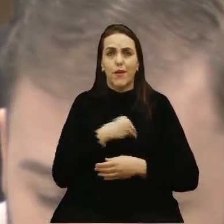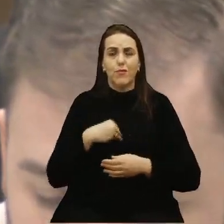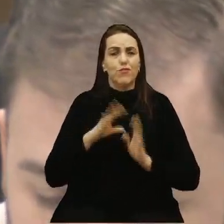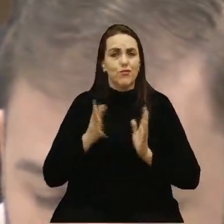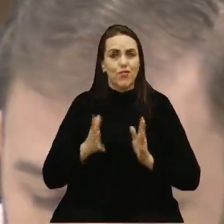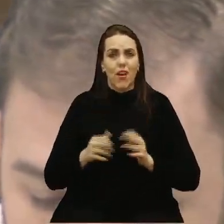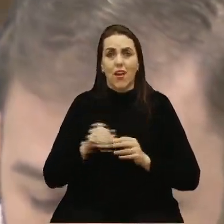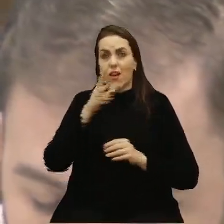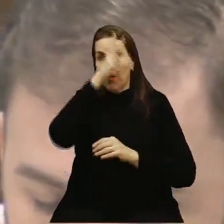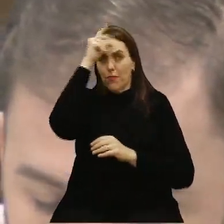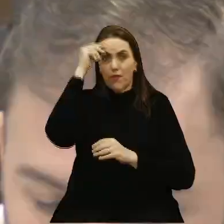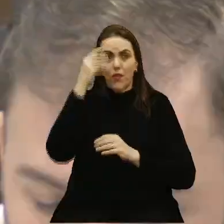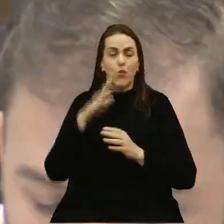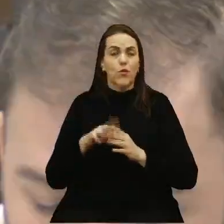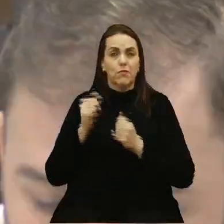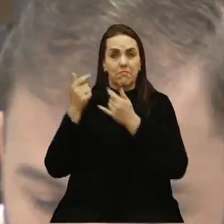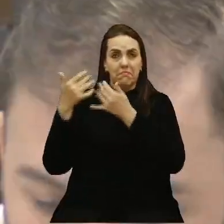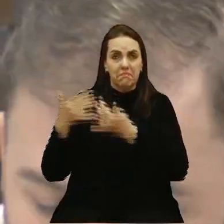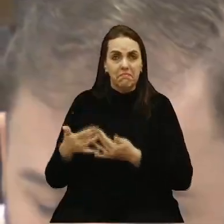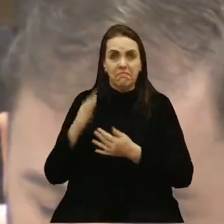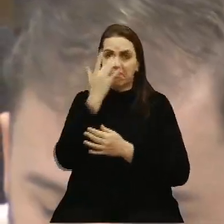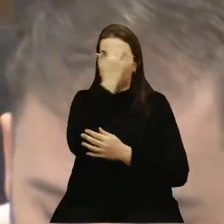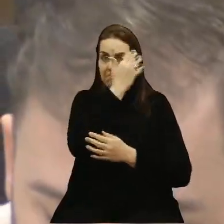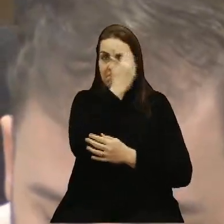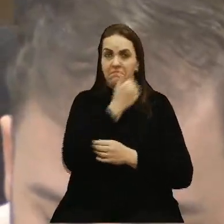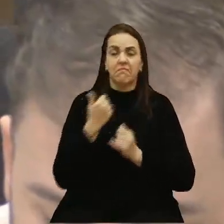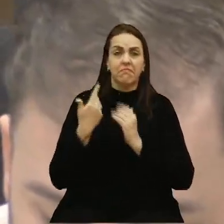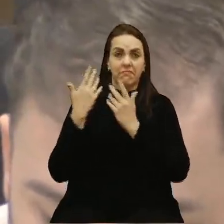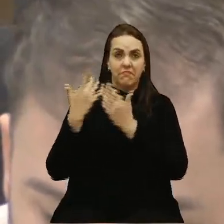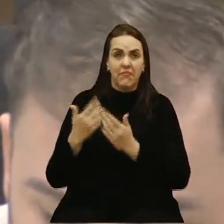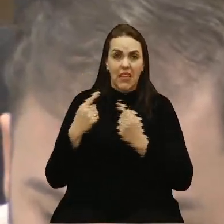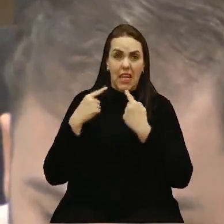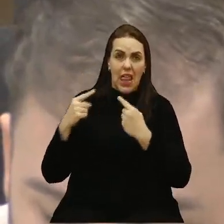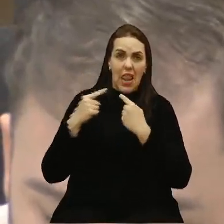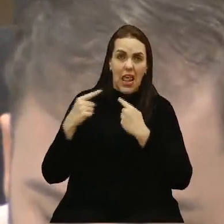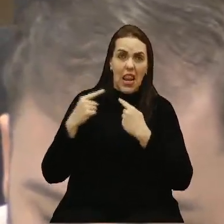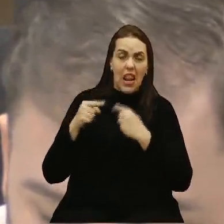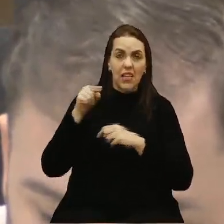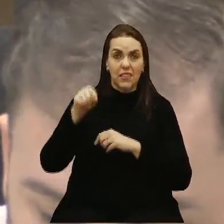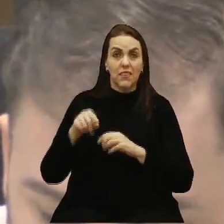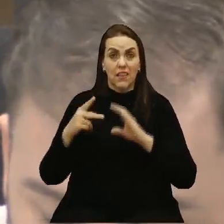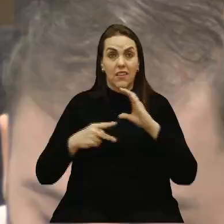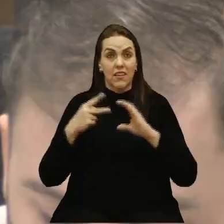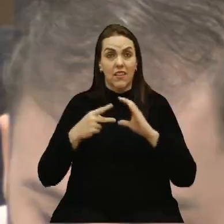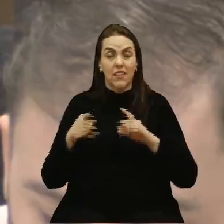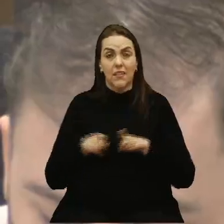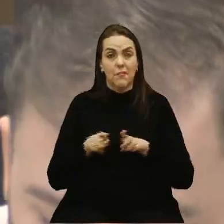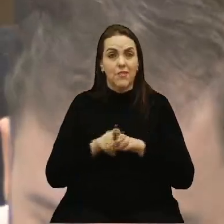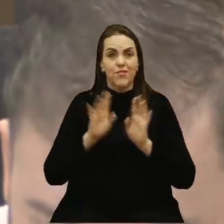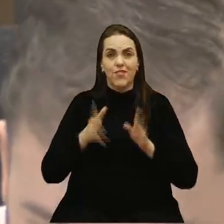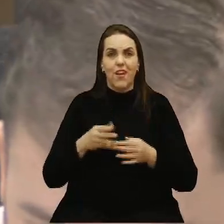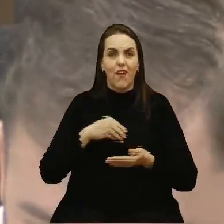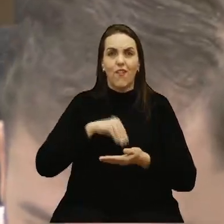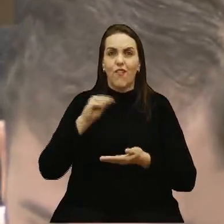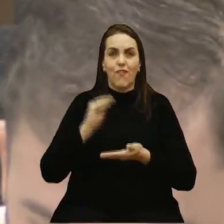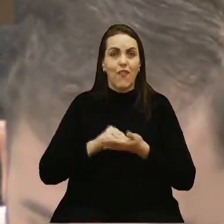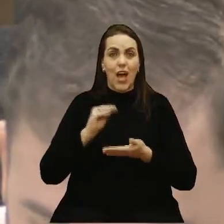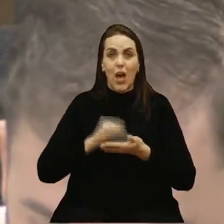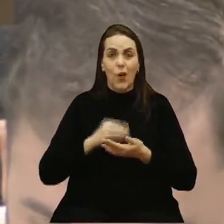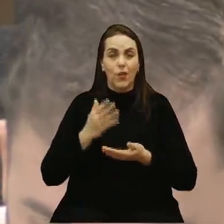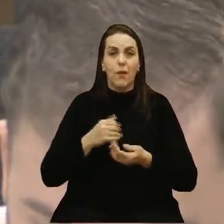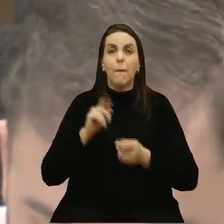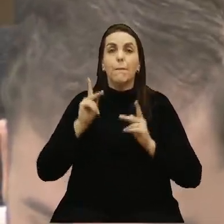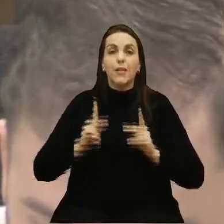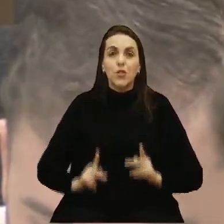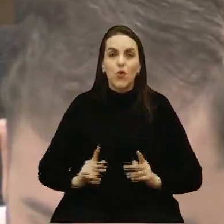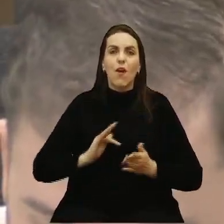prefeitura veio a público, o prefeito veio a público, foi muito criticado, inclusive nesta casa, pela questão das faltas nas consultas.